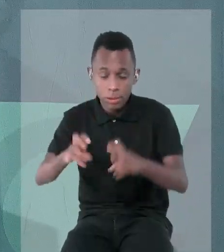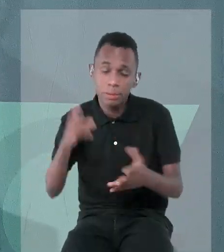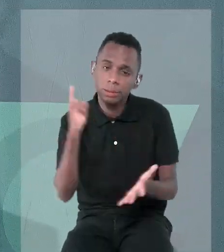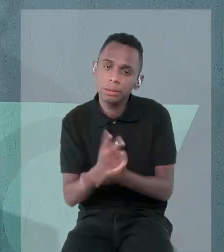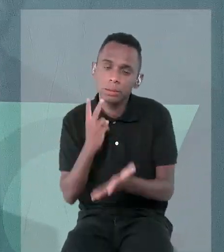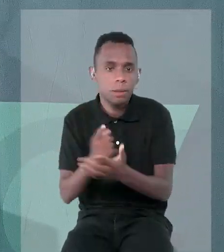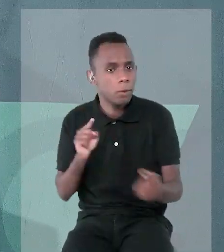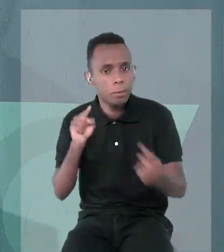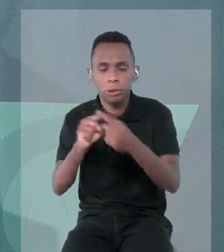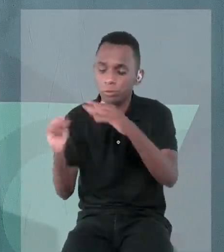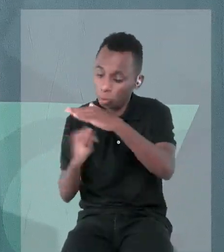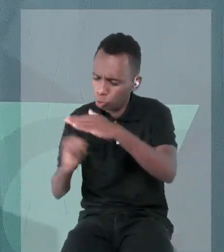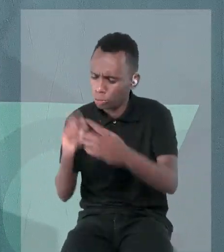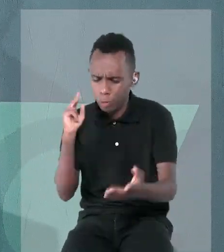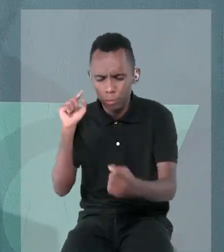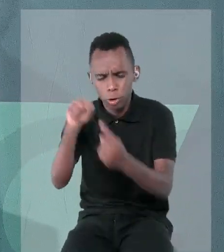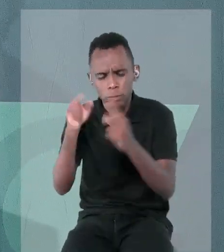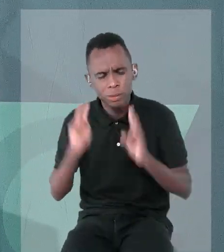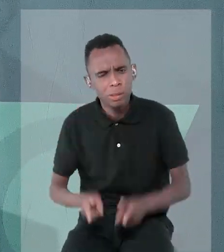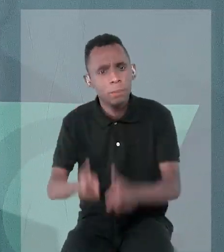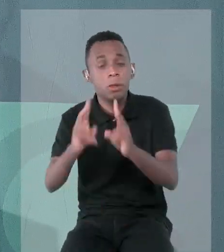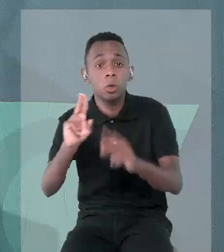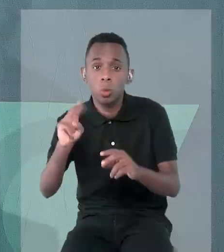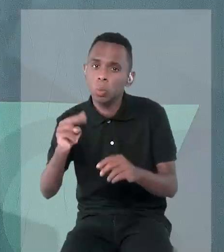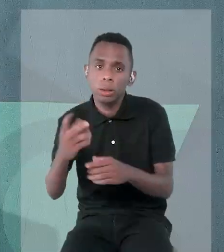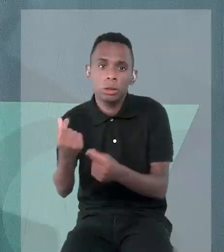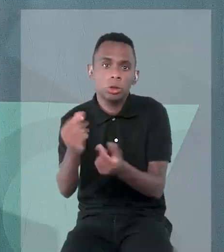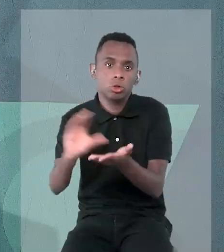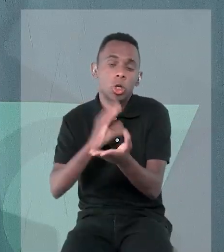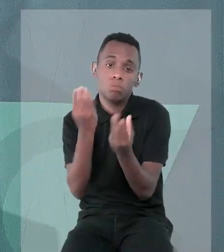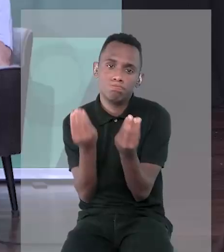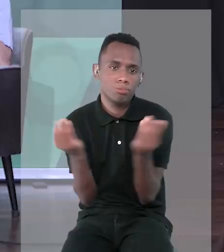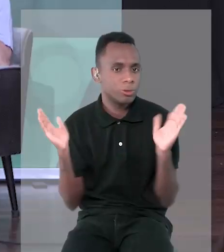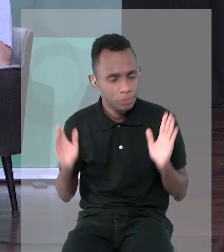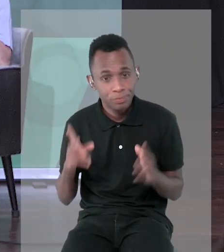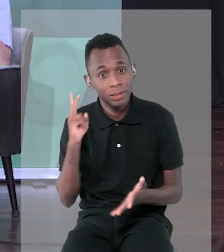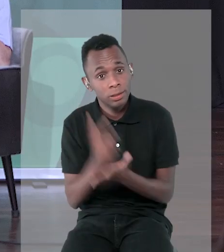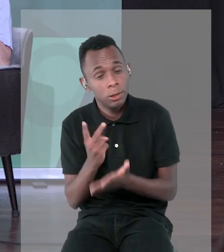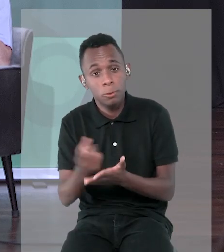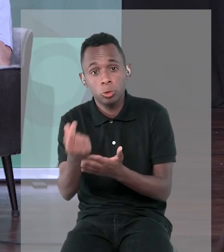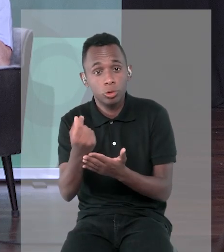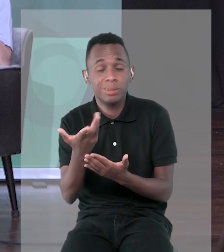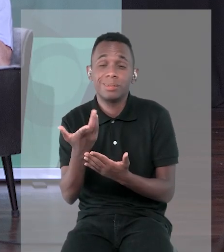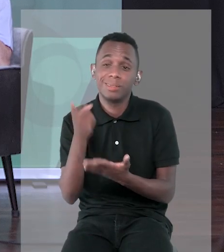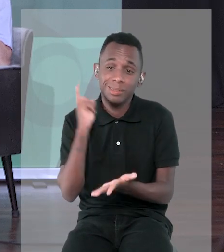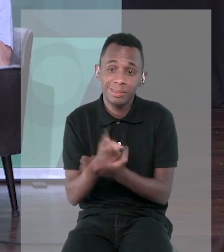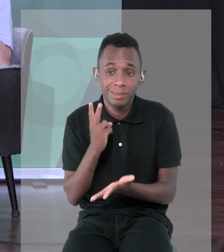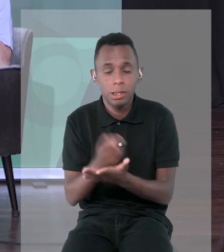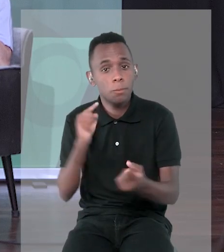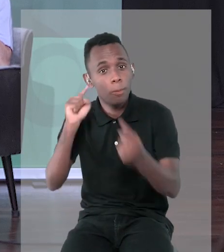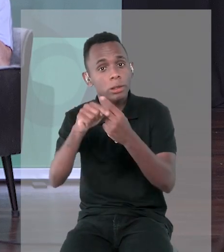muito objetivos com o Instituto. O Instituto ele nunca teve muito dinheiro. O dinheiro que a gente teve é sempre de forma